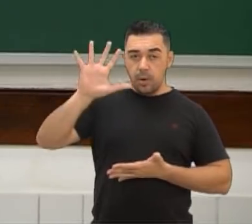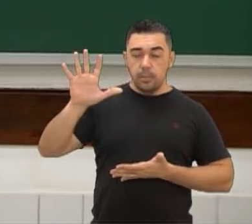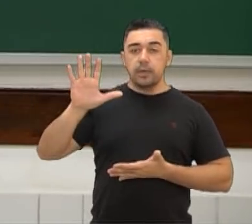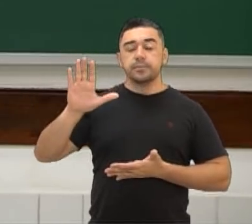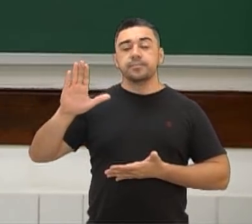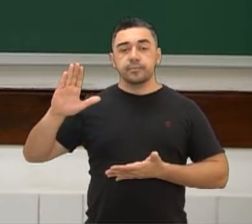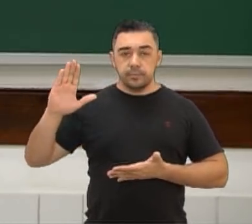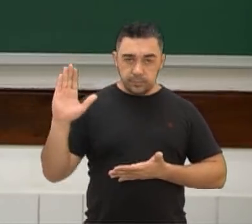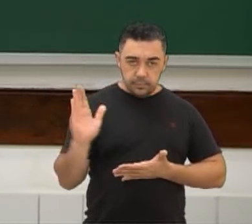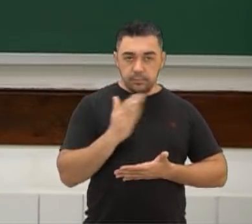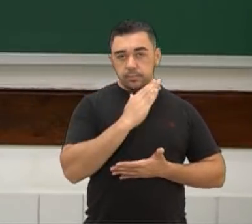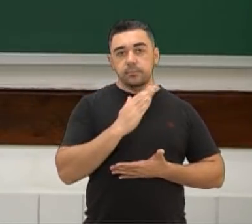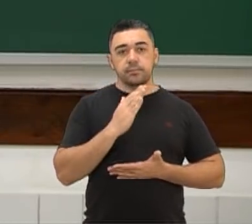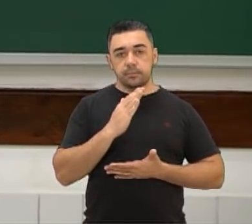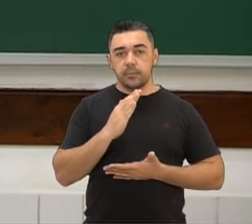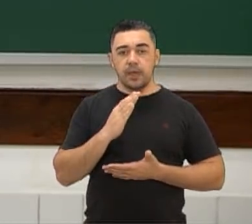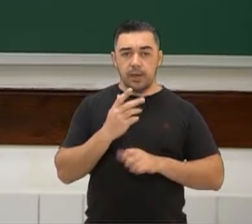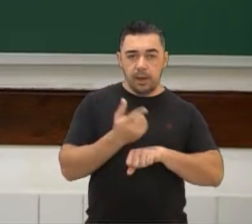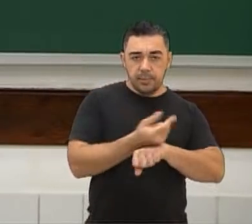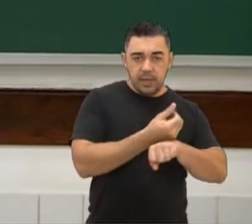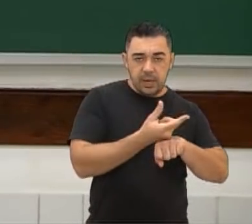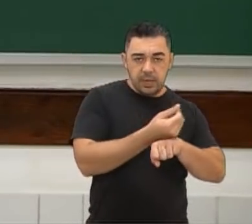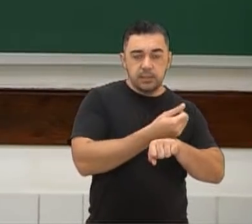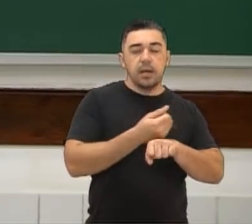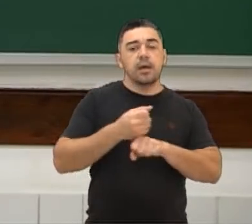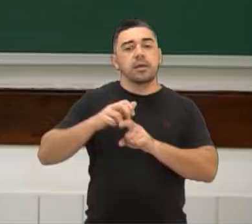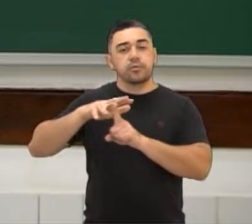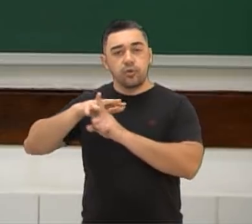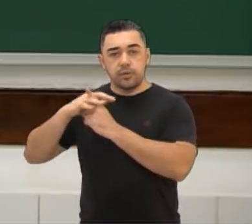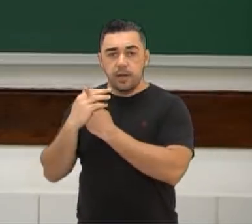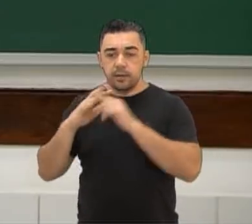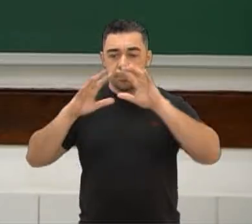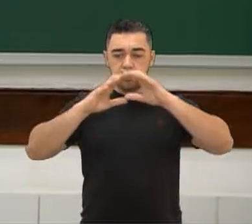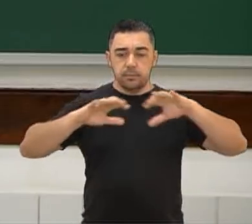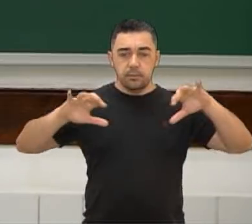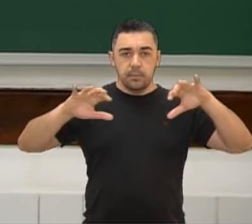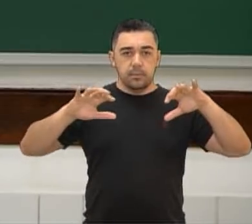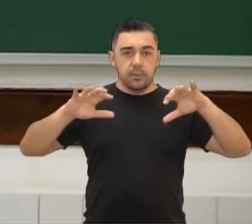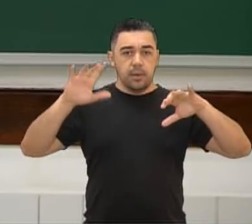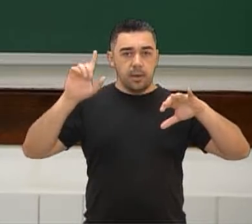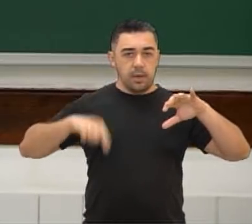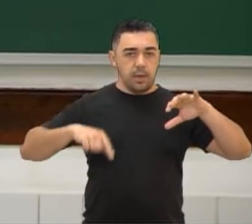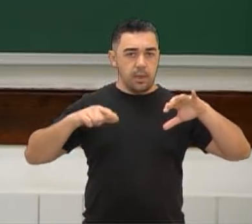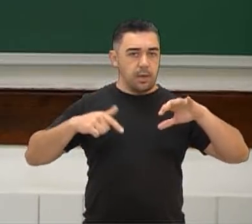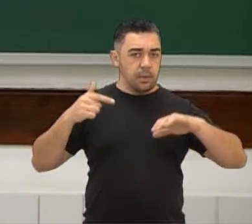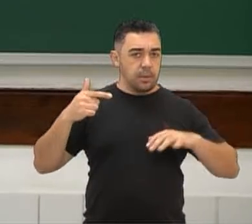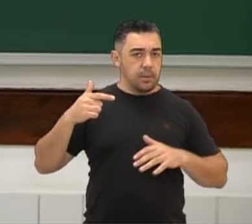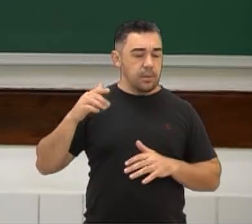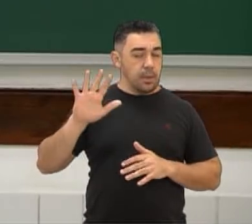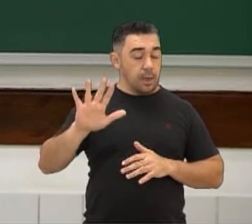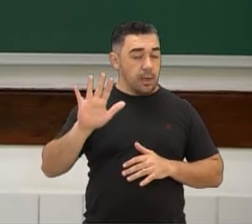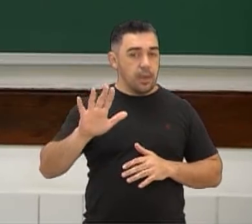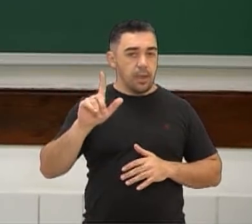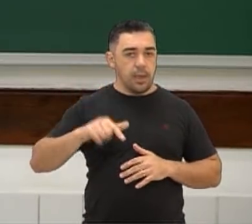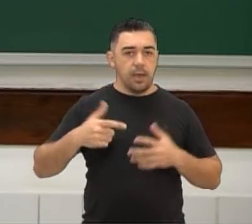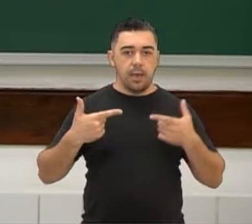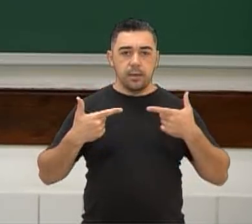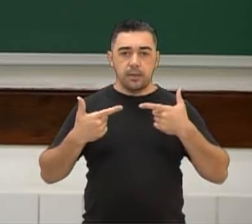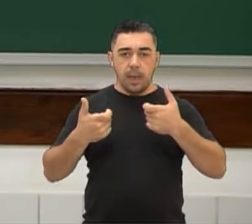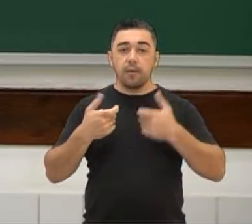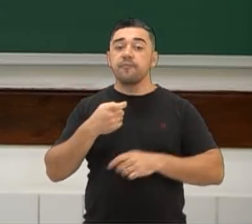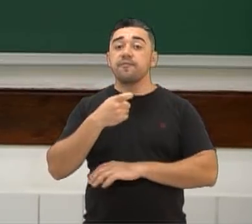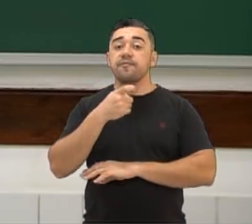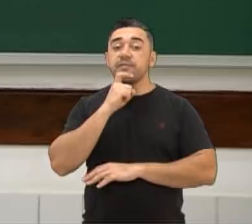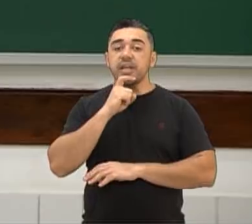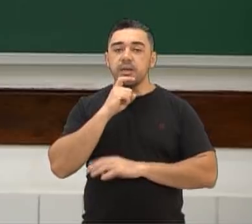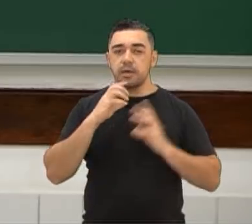socialista, a Europa Ocidental mais capitalista, você tem uma prévia aí da Segunda Guerra Mundial. Vamos dar uma prévia aí da Guerra